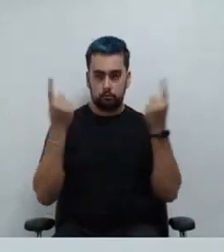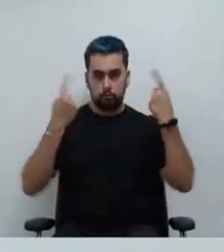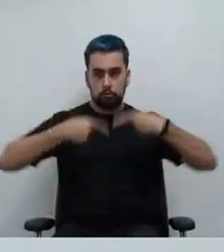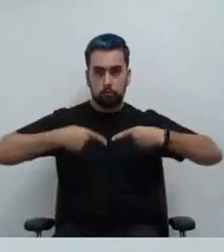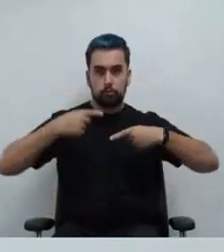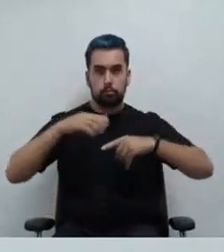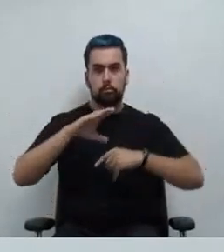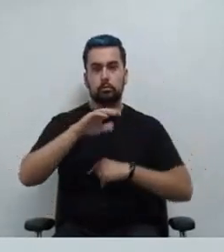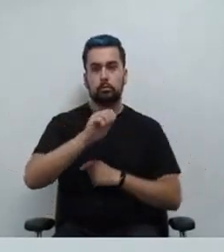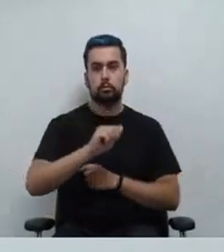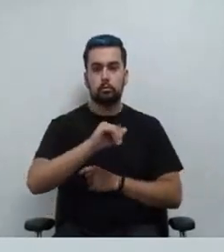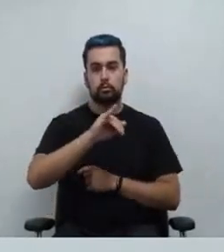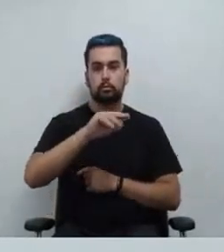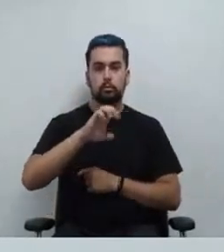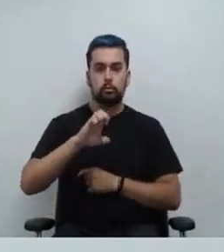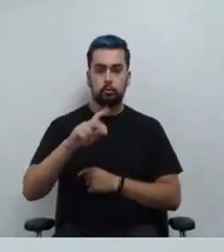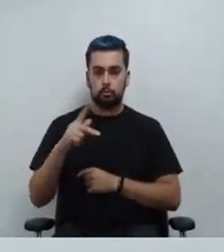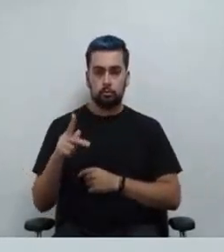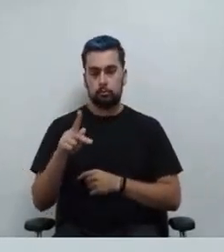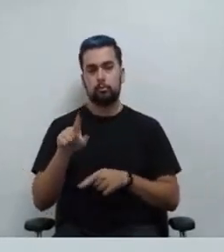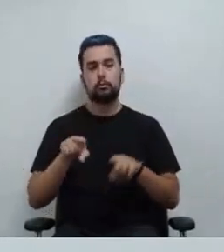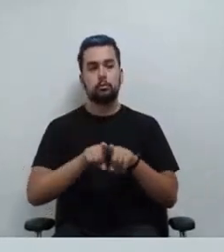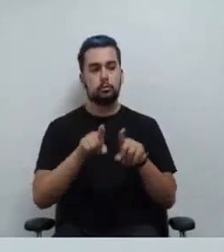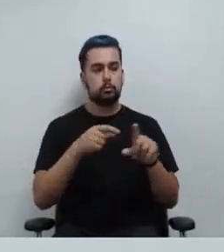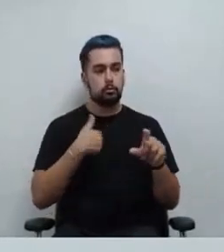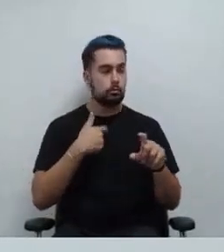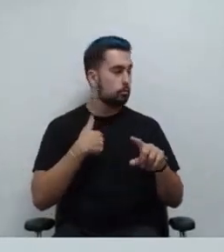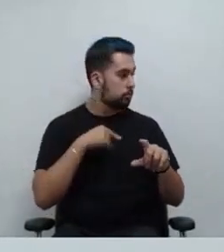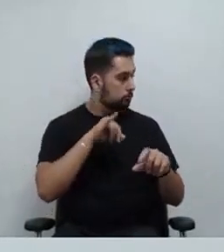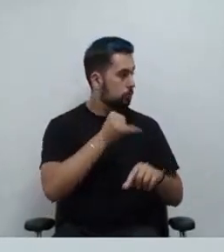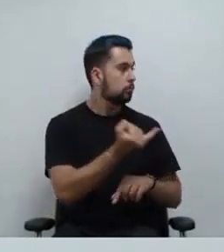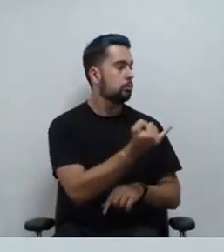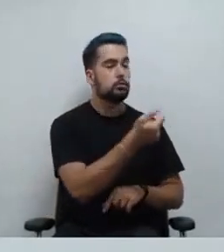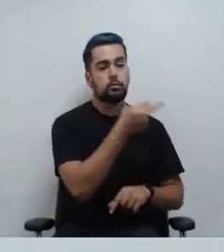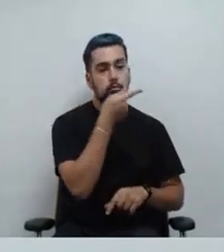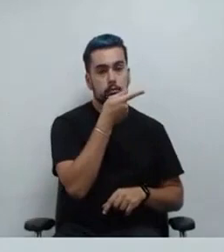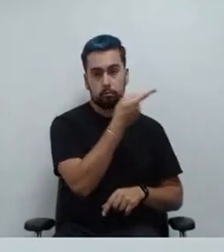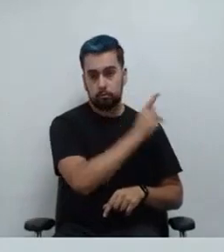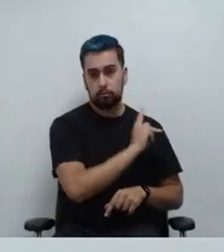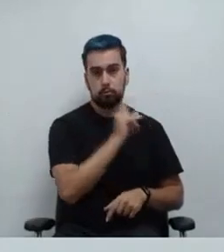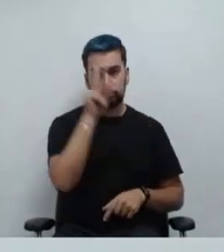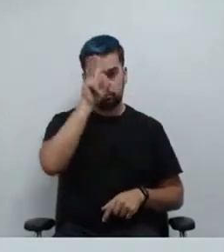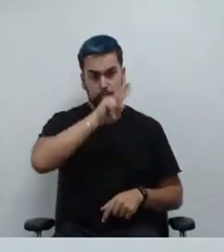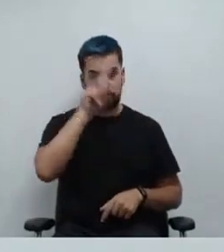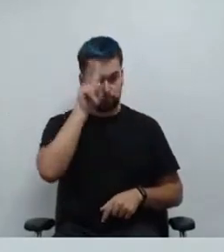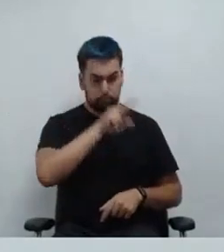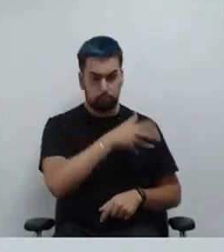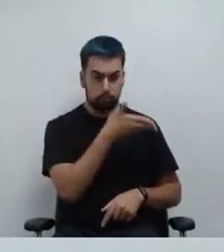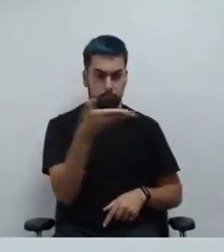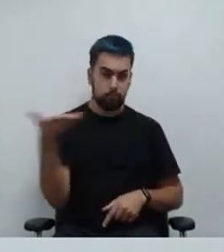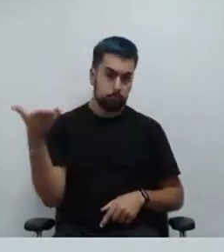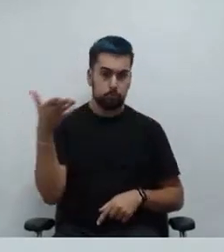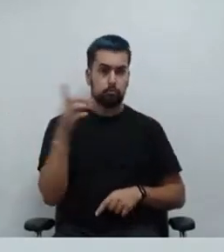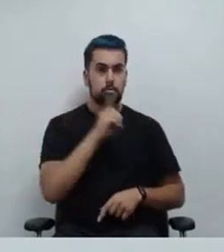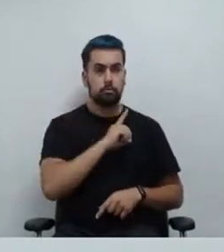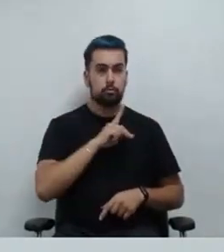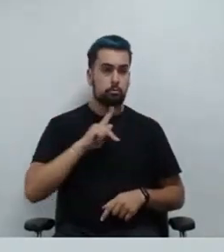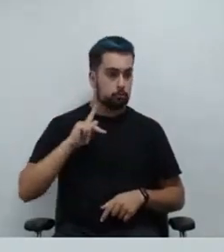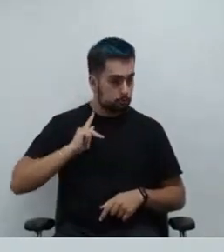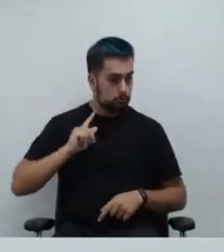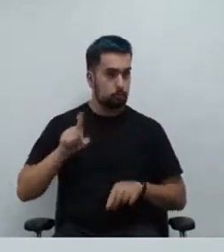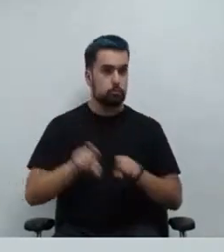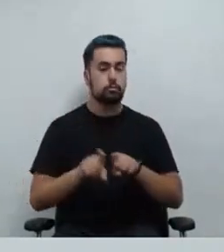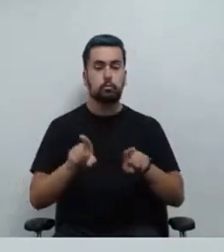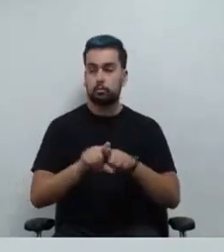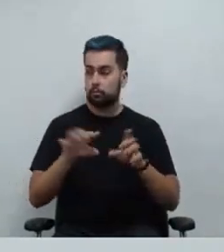então a CAEP vai ser fundamental. Então, só peguei o gancho dessa fala do conselheiro Júlio, para lembrar que os colegas defensores e defensoras